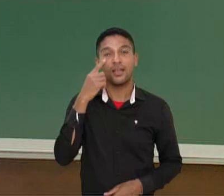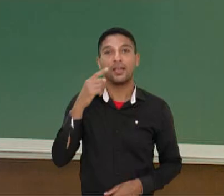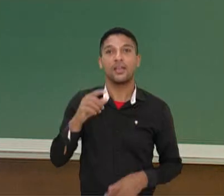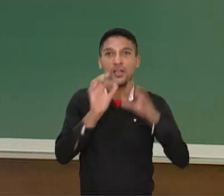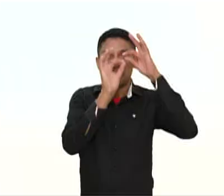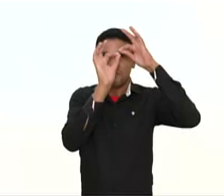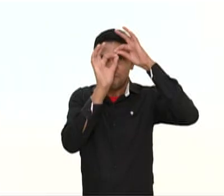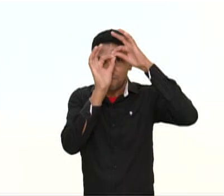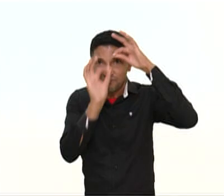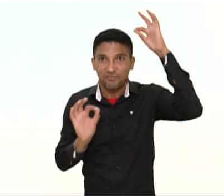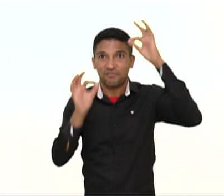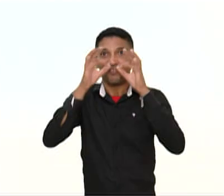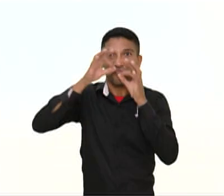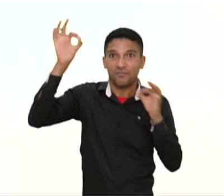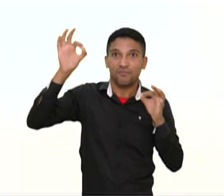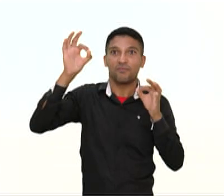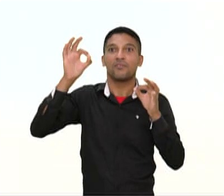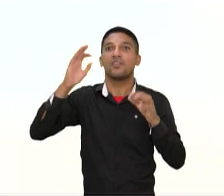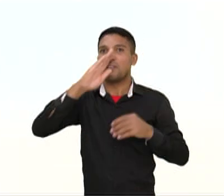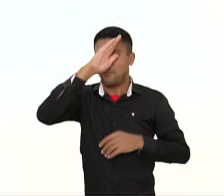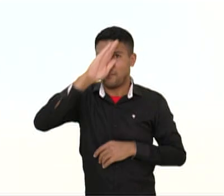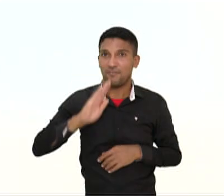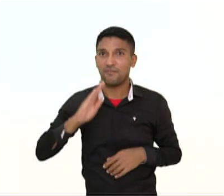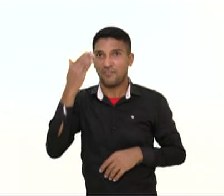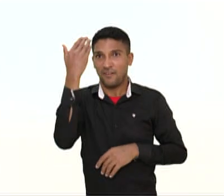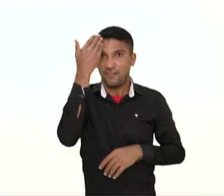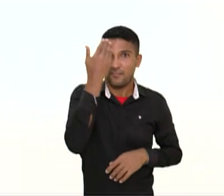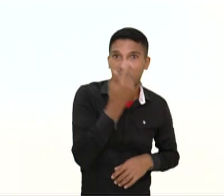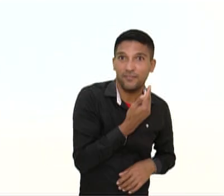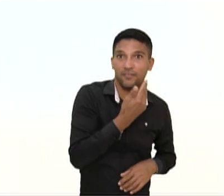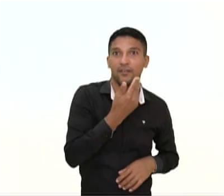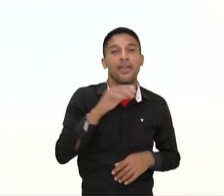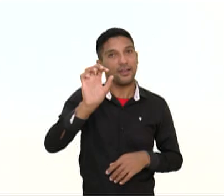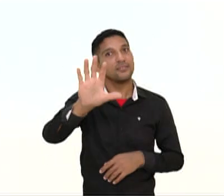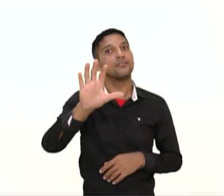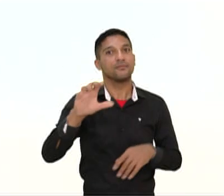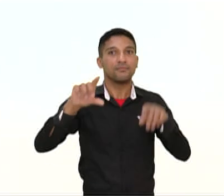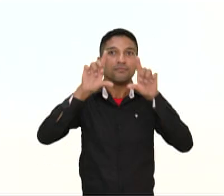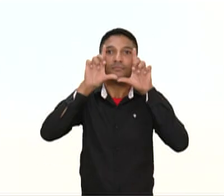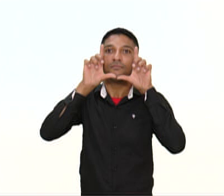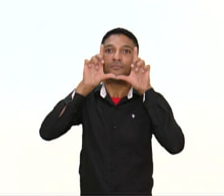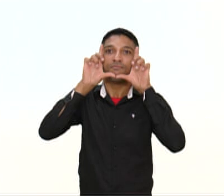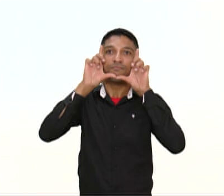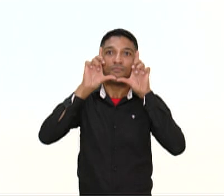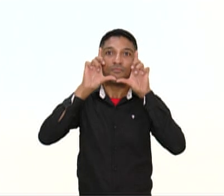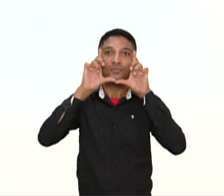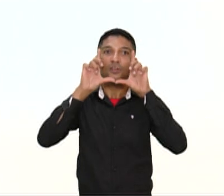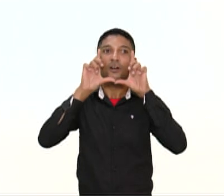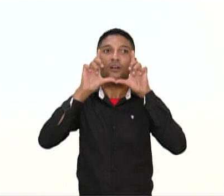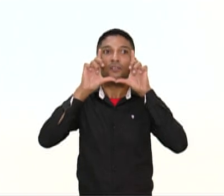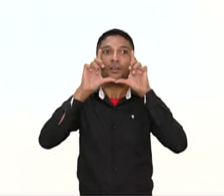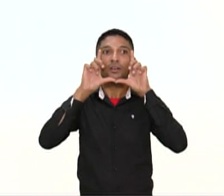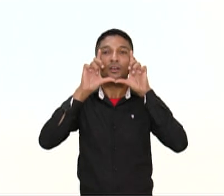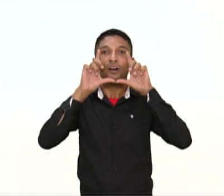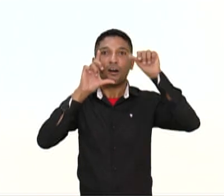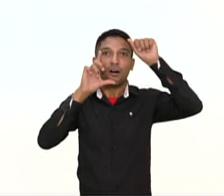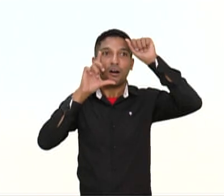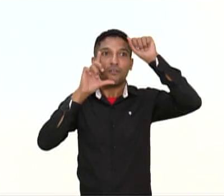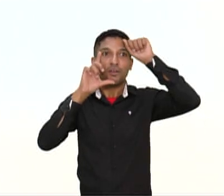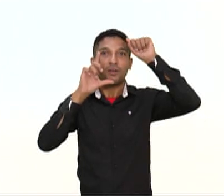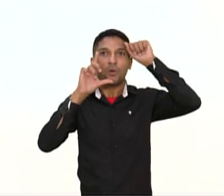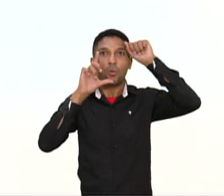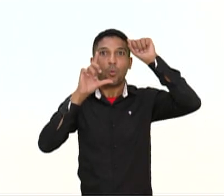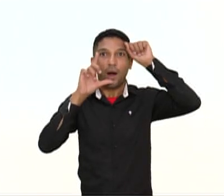riscadeira, né? E é assim que faz mesmo, a princípio. Já vou mostrar. Então dentro desse polígono aqui, ó, eu peguei o vértice e eu